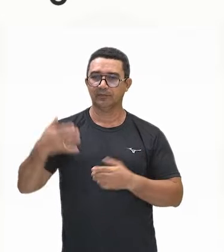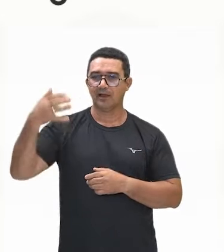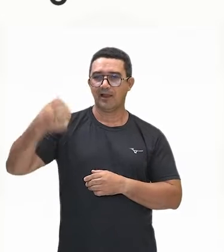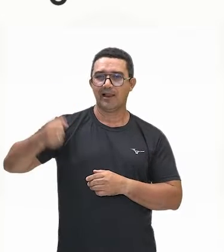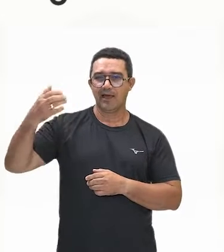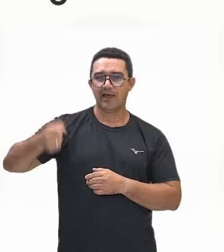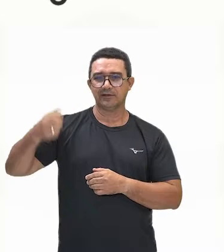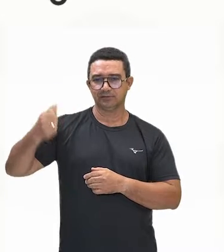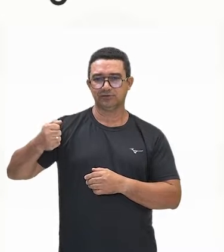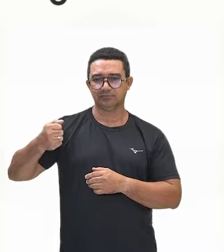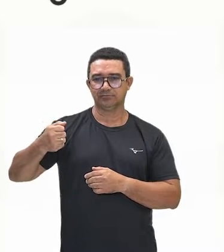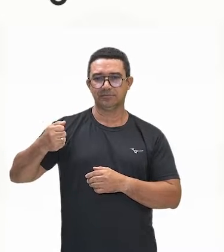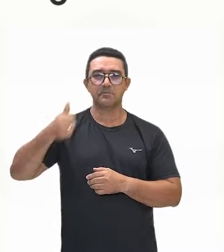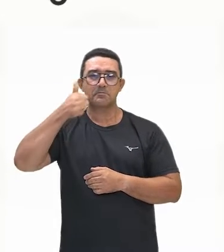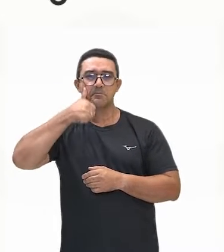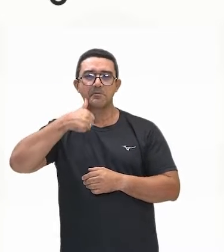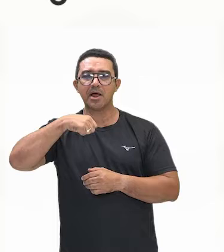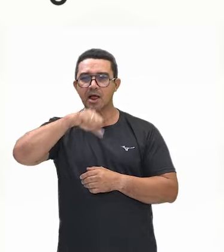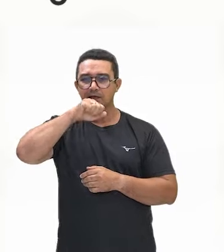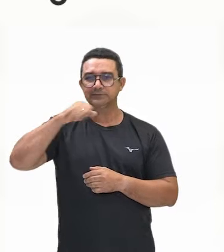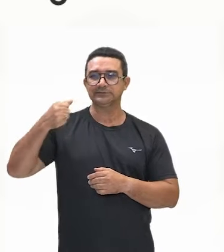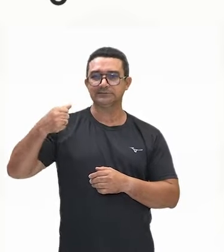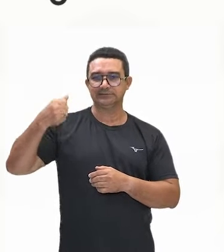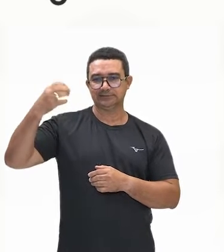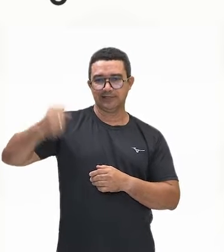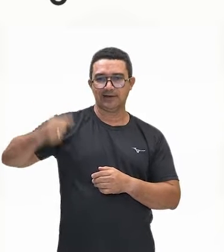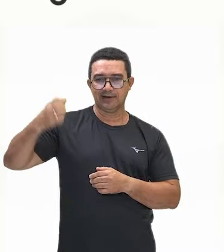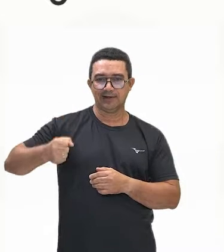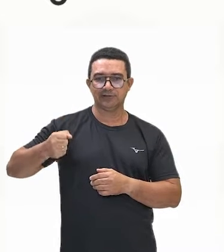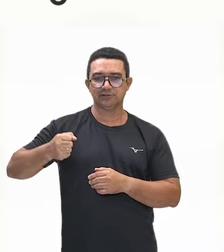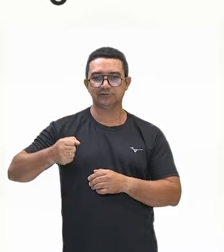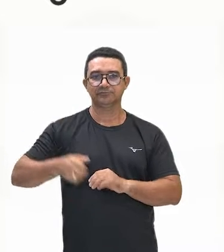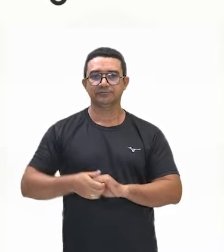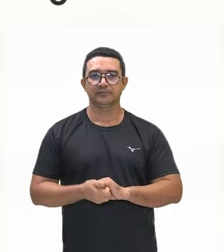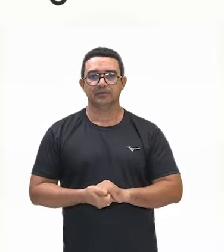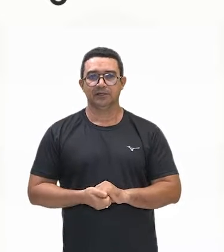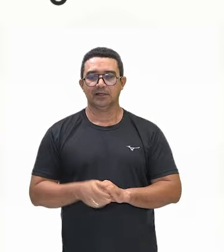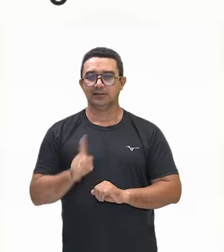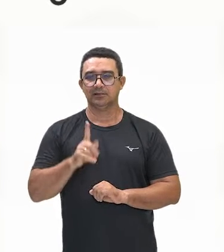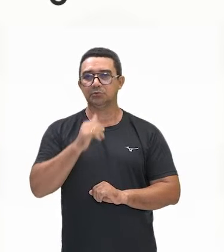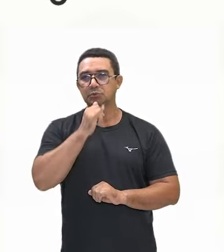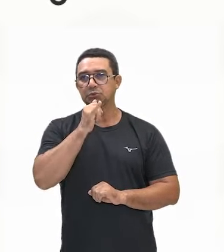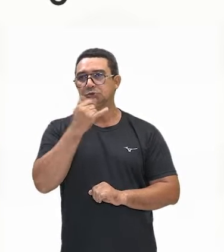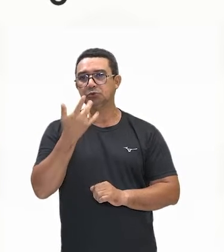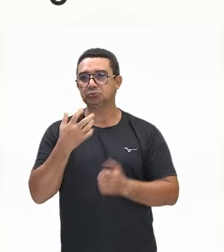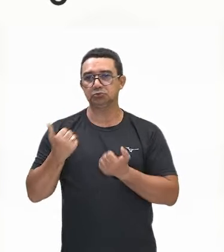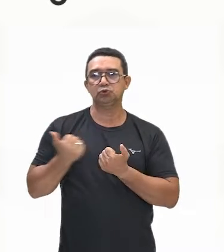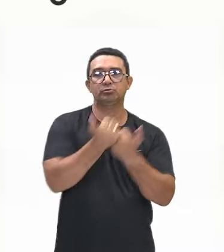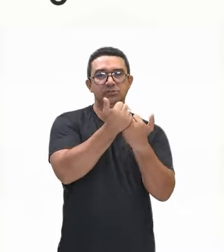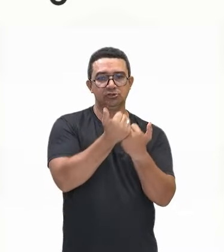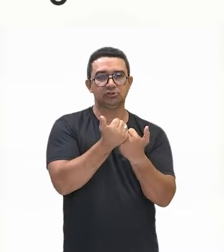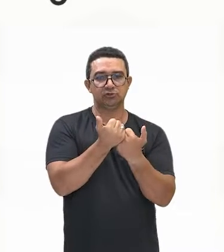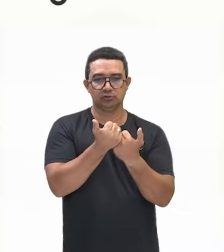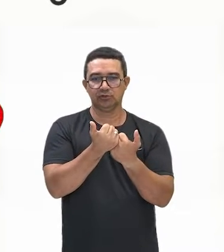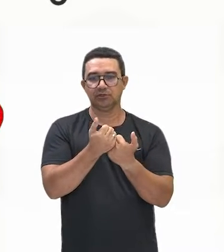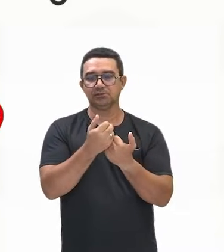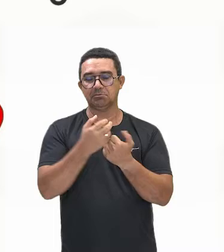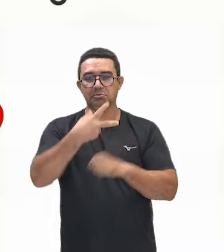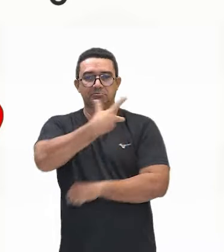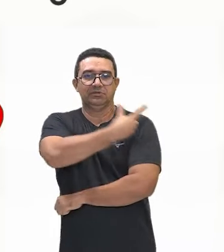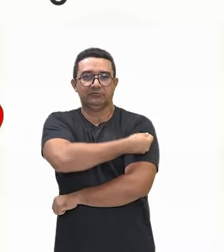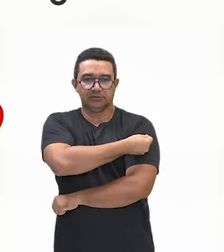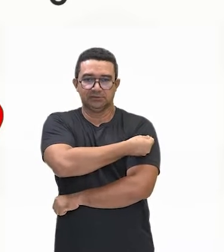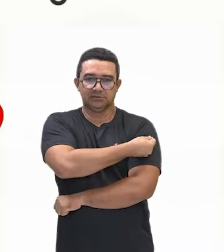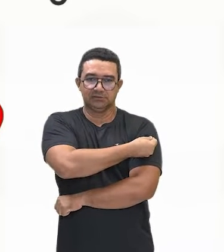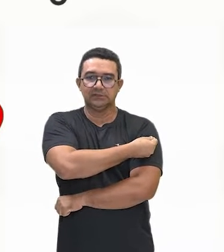não se coloca no lugar da vacinação, ele não supre a necessidade de vacina das crianças contra a Covid. As pessoas